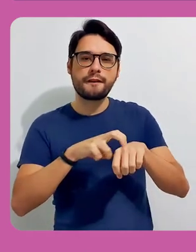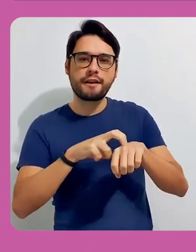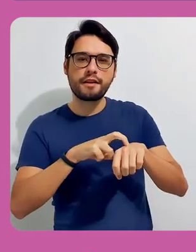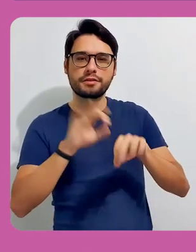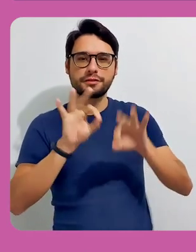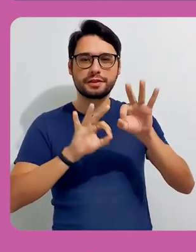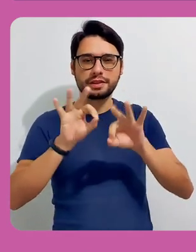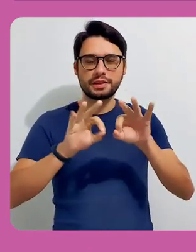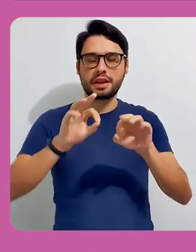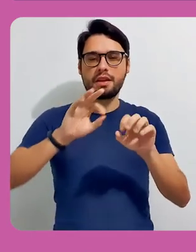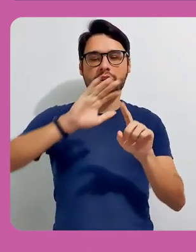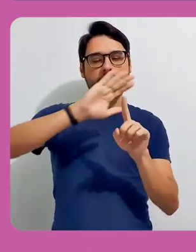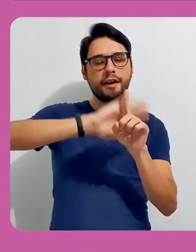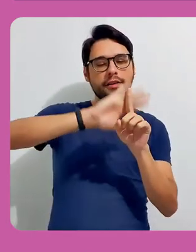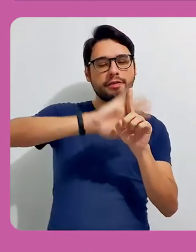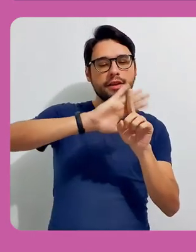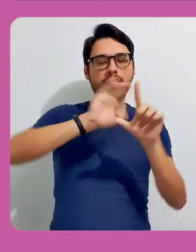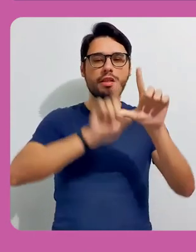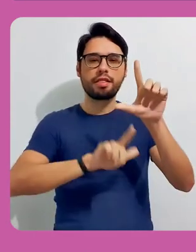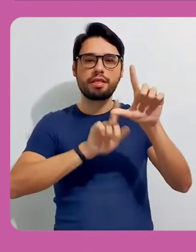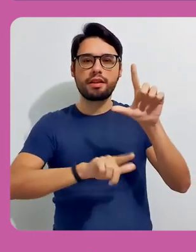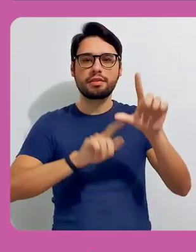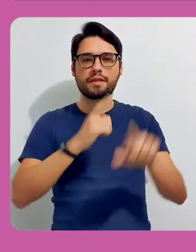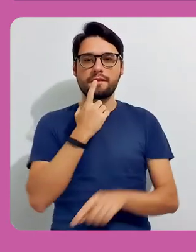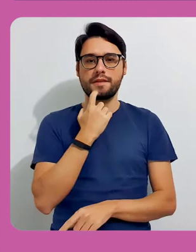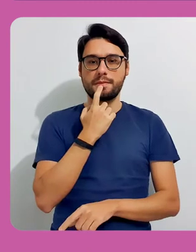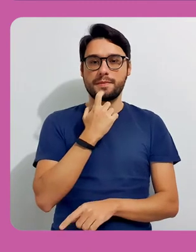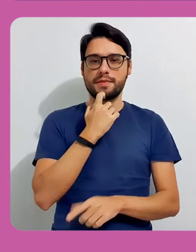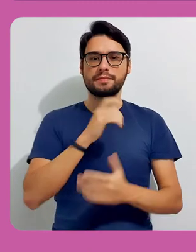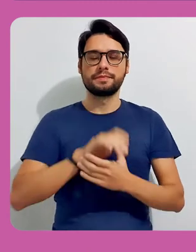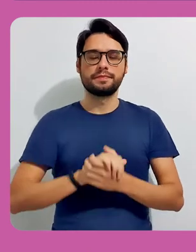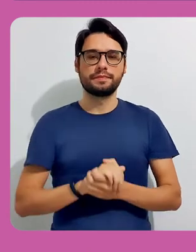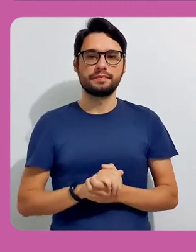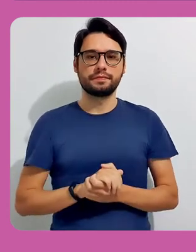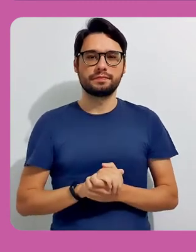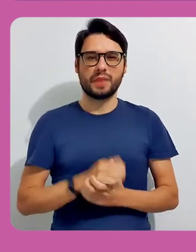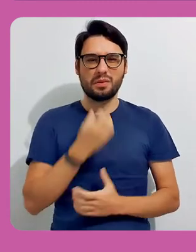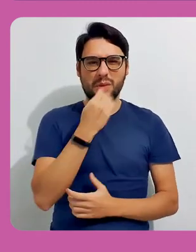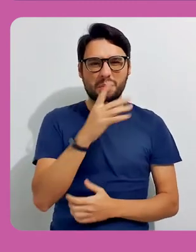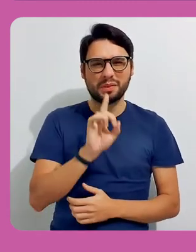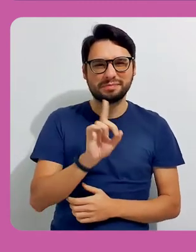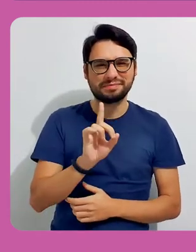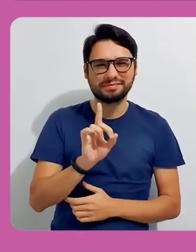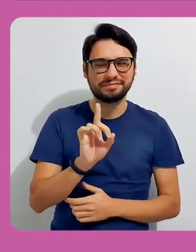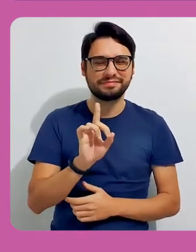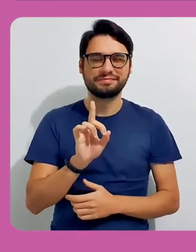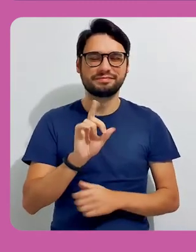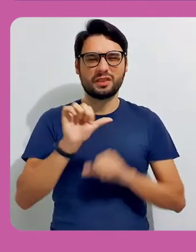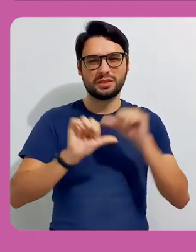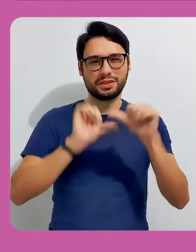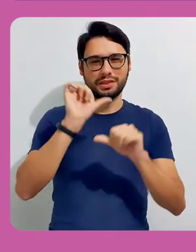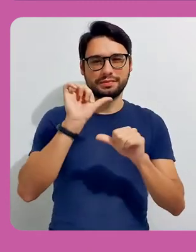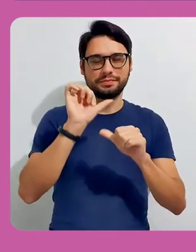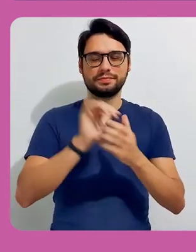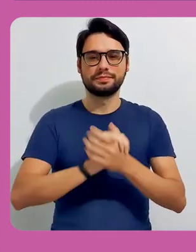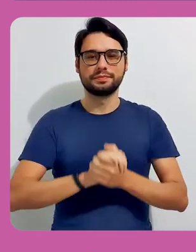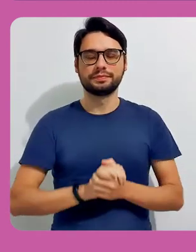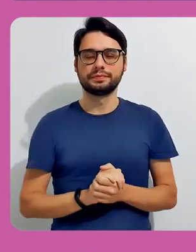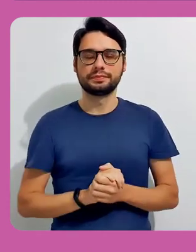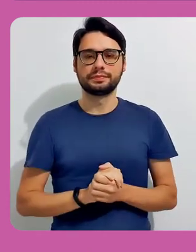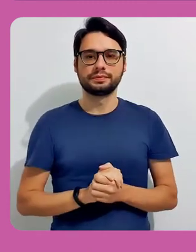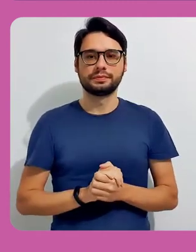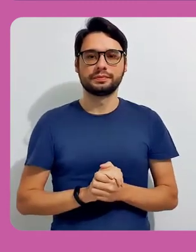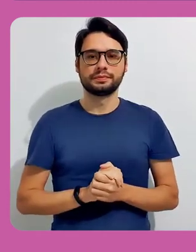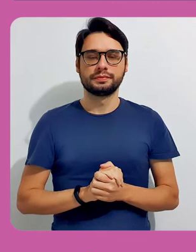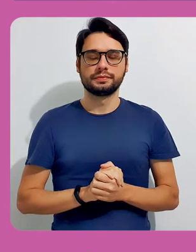o verde que ele vai estar pintado atrás de vermelho e não